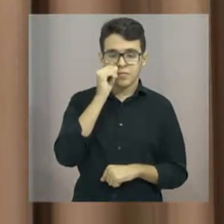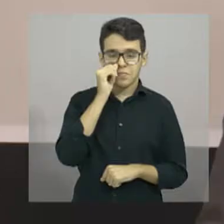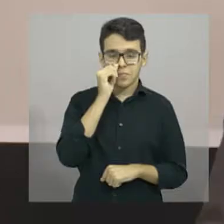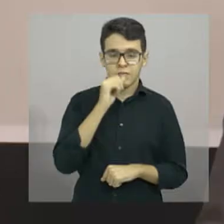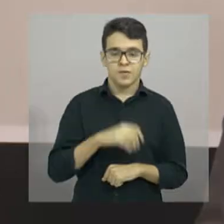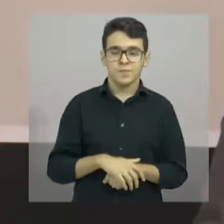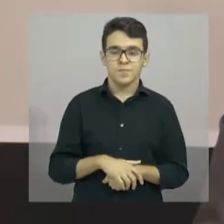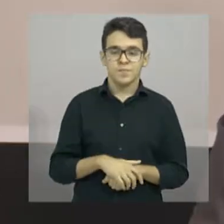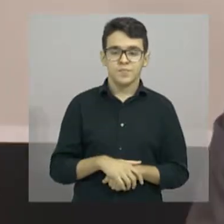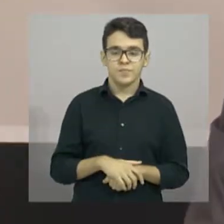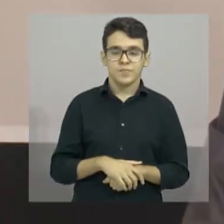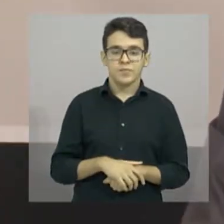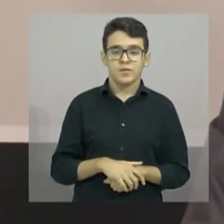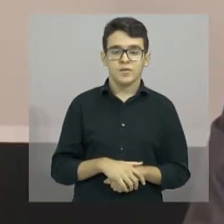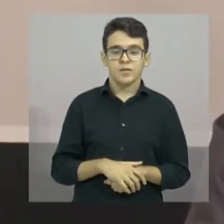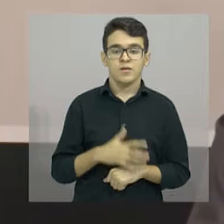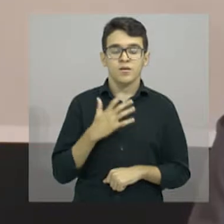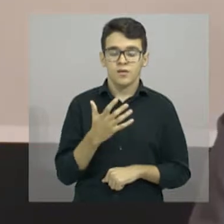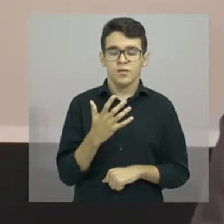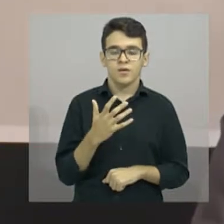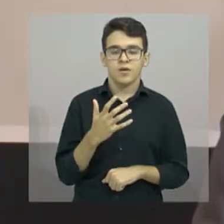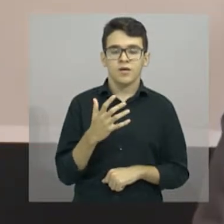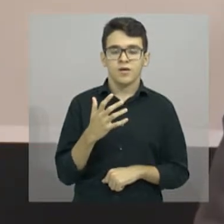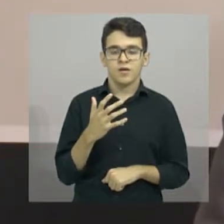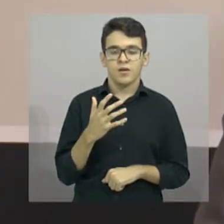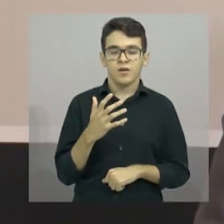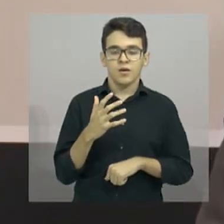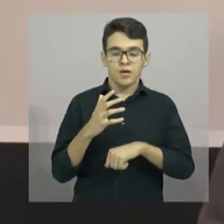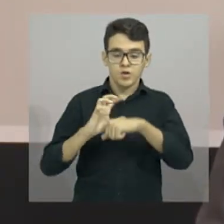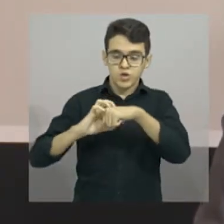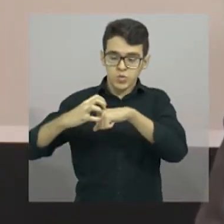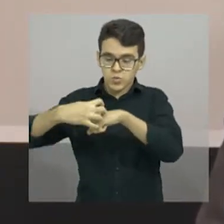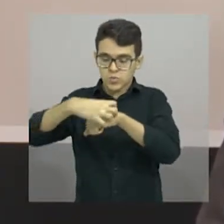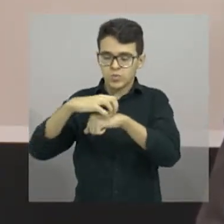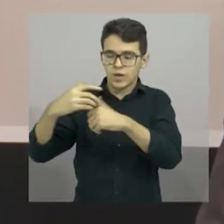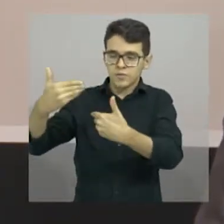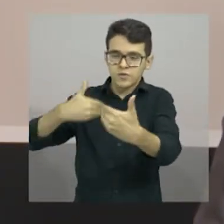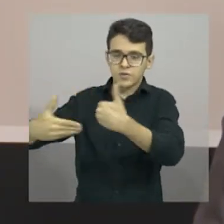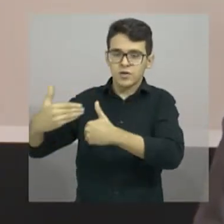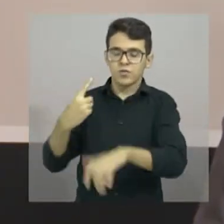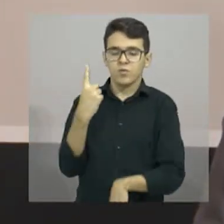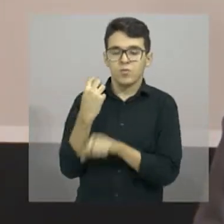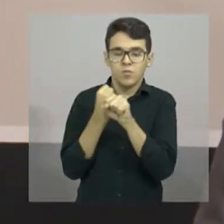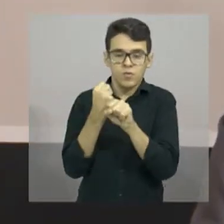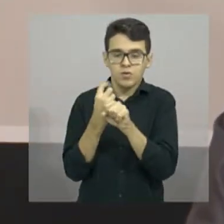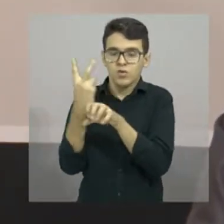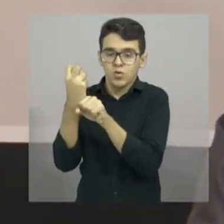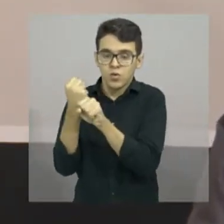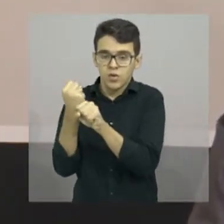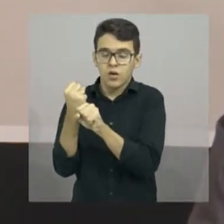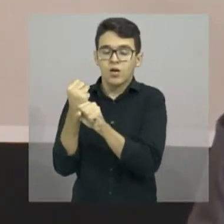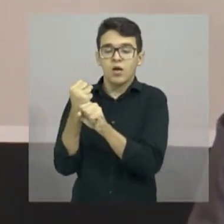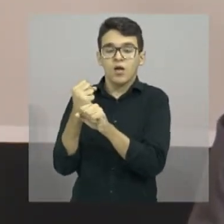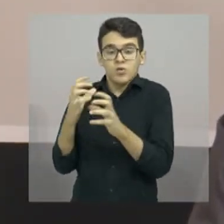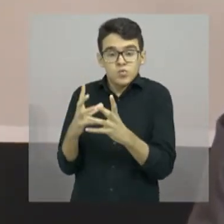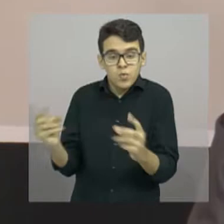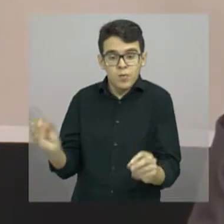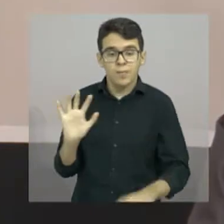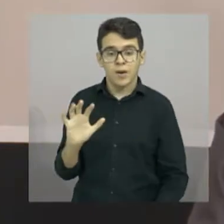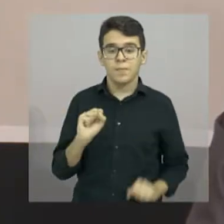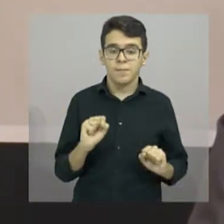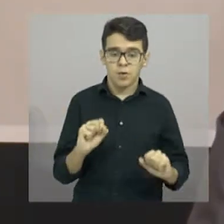ano, 2 anos, mas as consequências disso podem durar até 10 anos. Então, o profissional da fisioterapia, nesse aspecto, é o